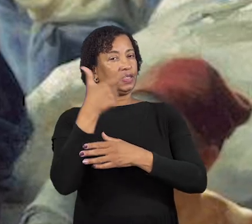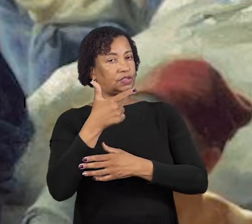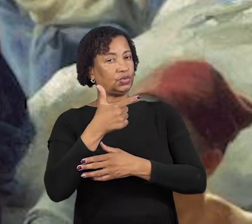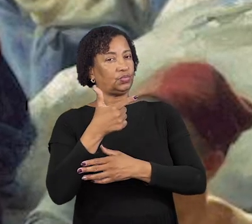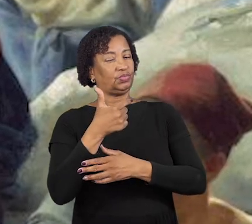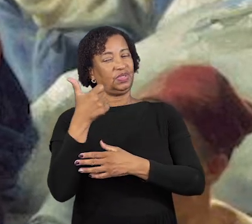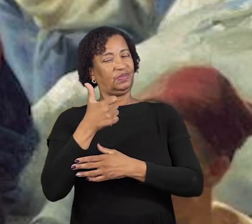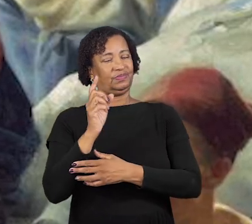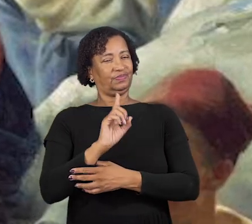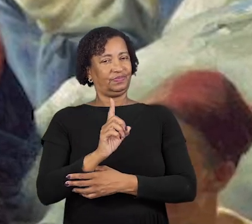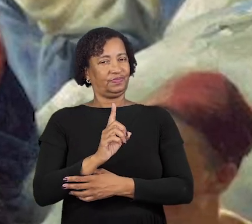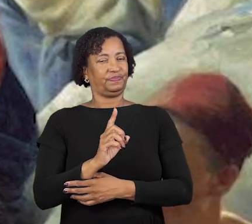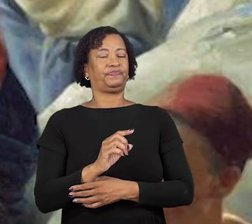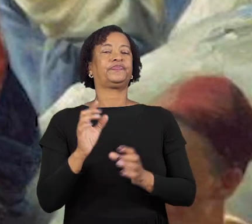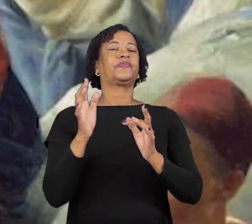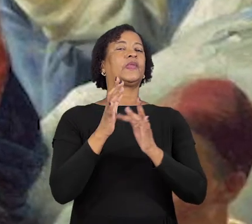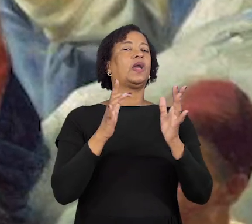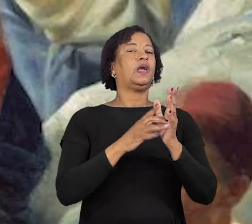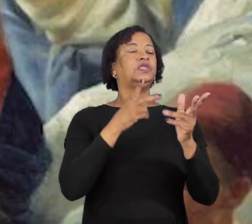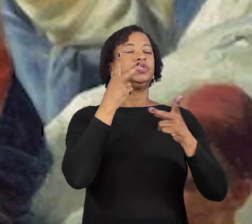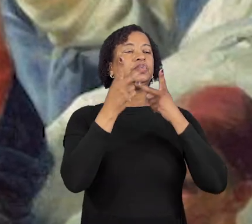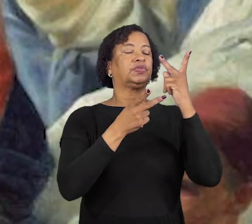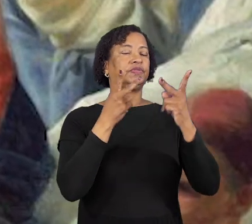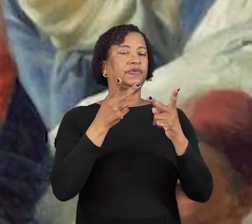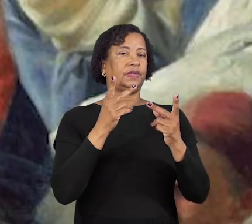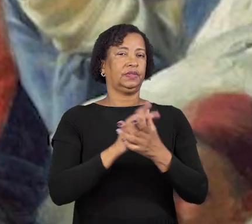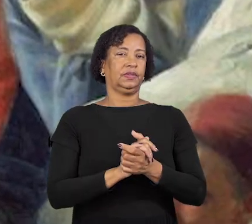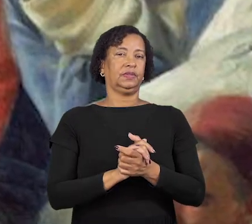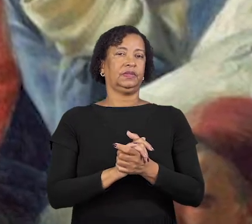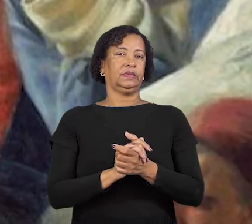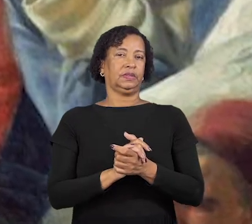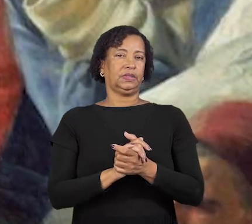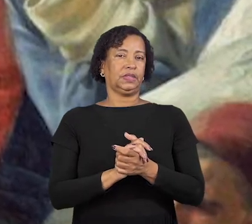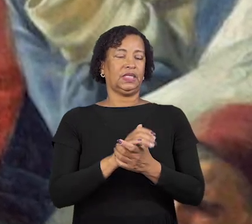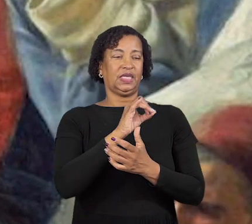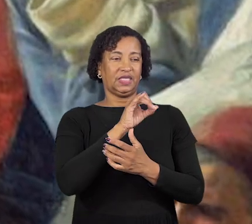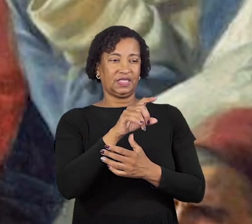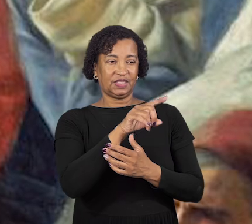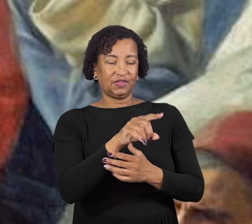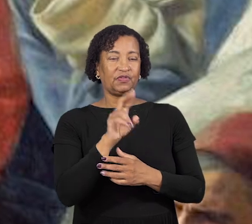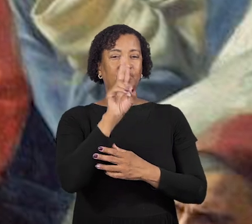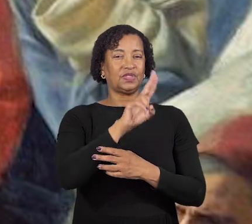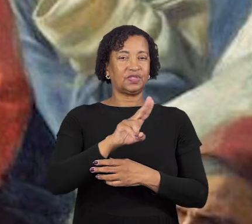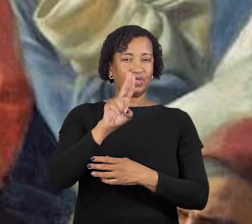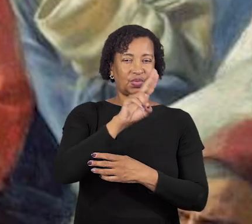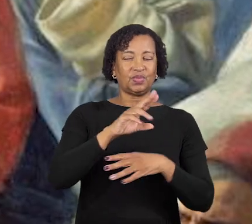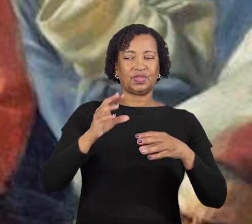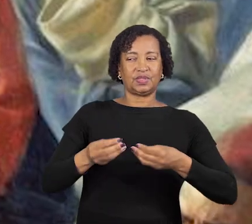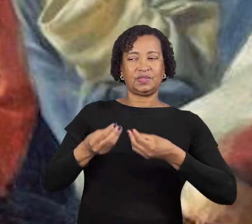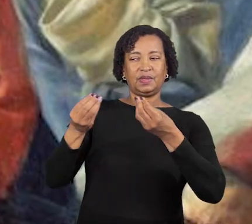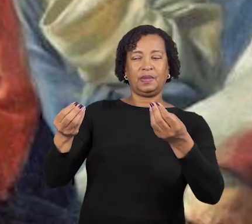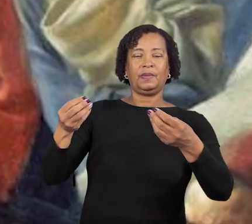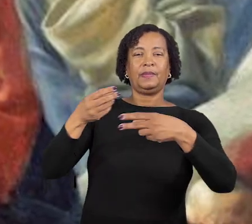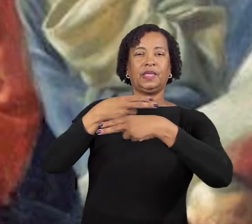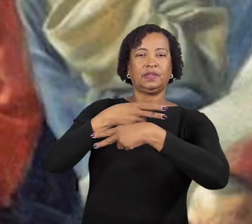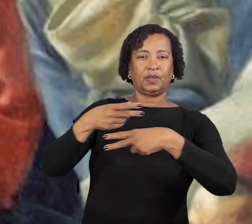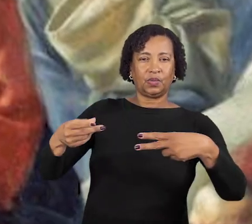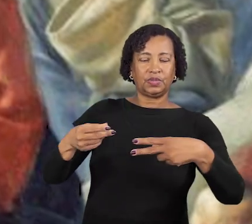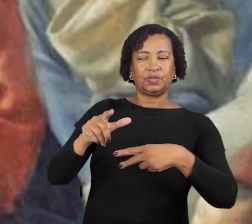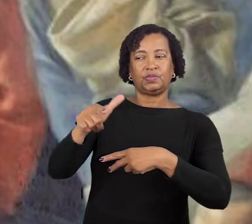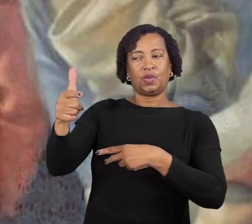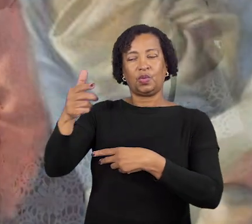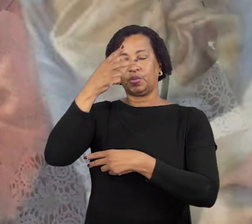primeira. Jesus então faz uma abordagem positiva. A mesma medida que você usar para dar coisas boas a